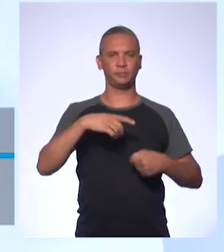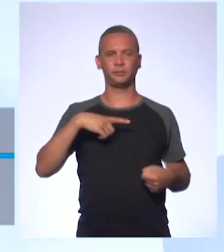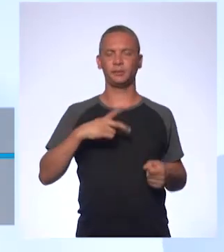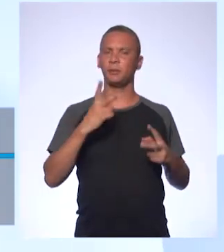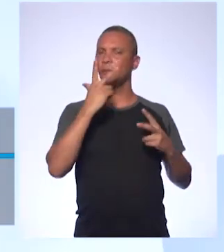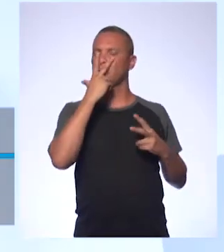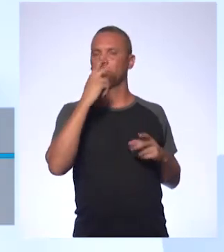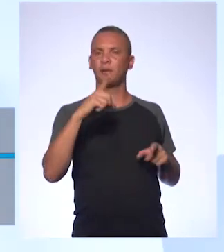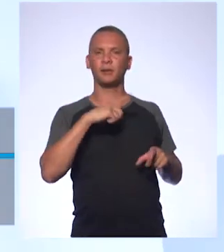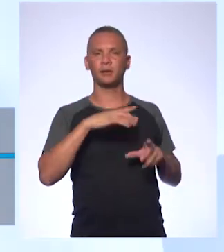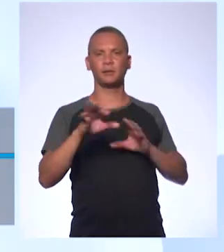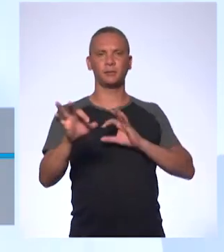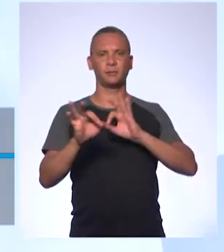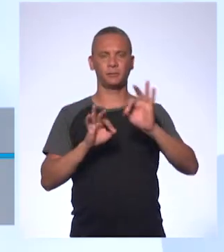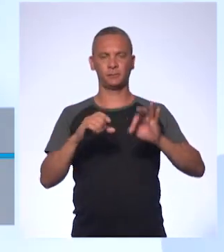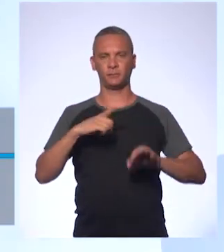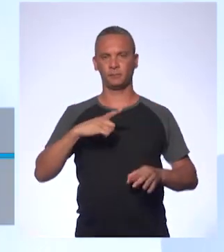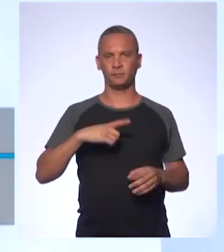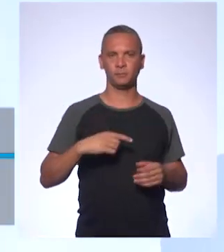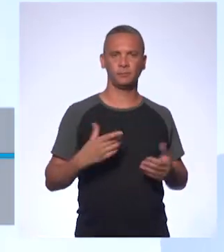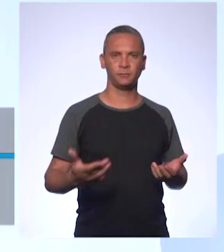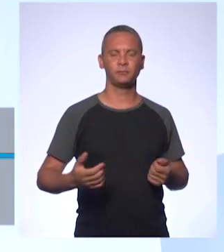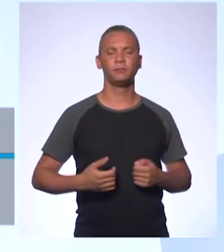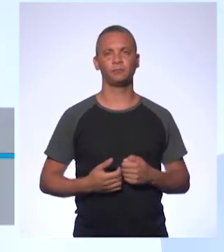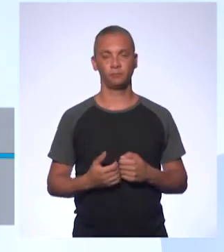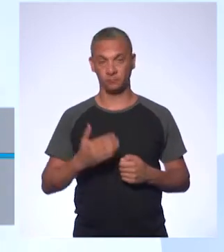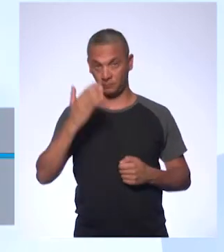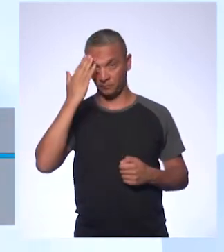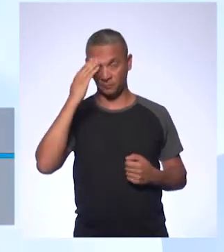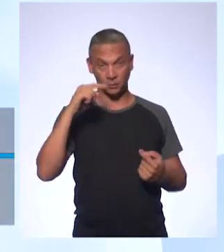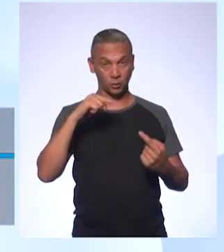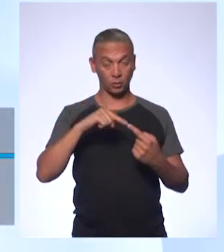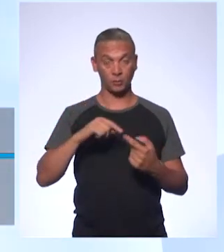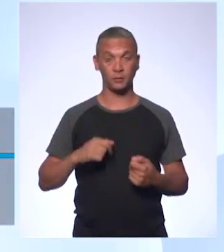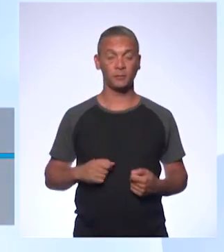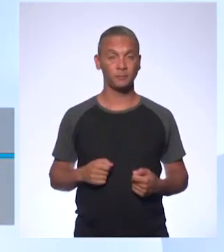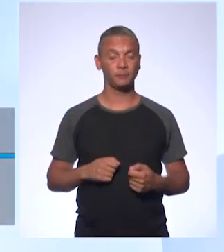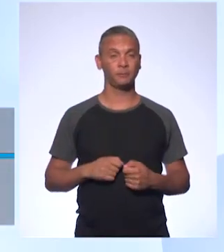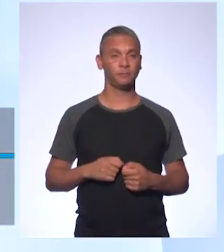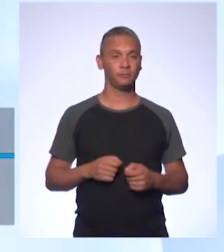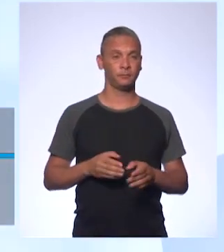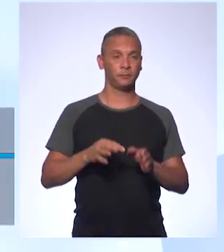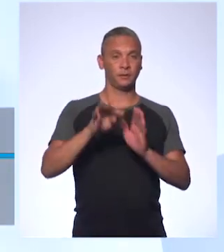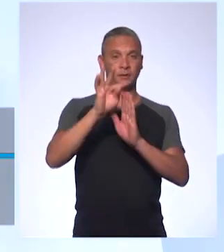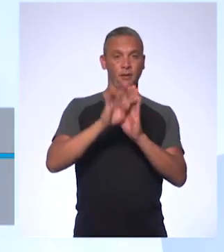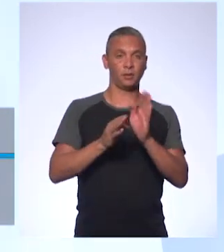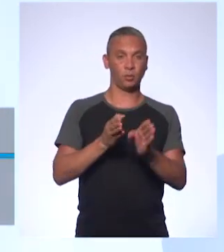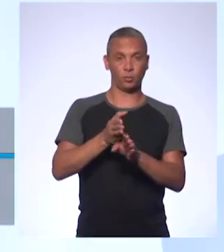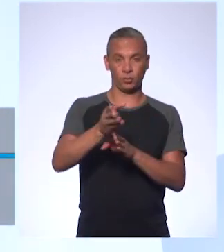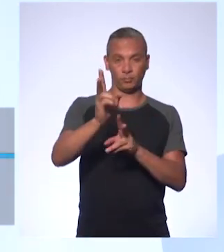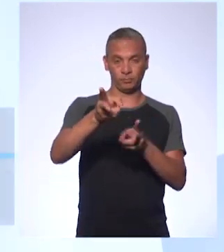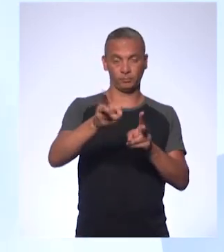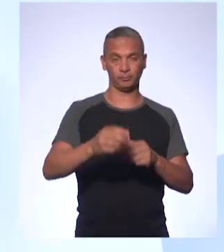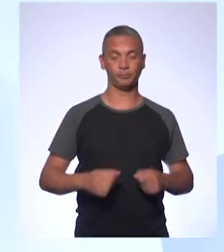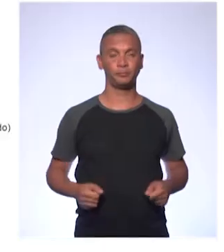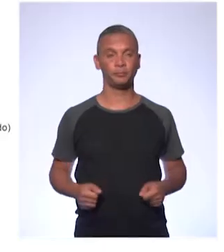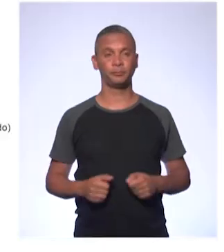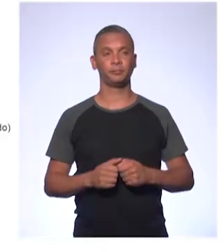que são feitas ilegalidades, nesse sentido. A continuação do texto diz,